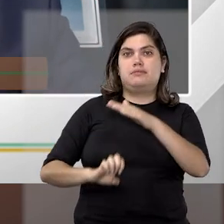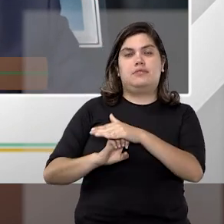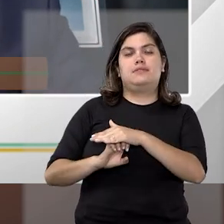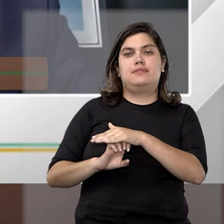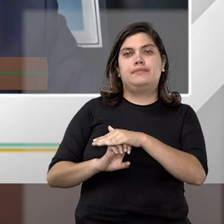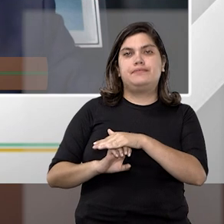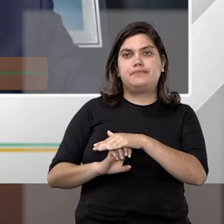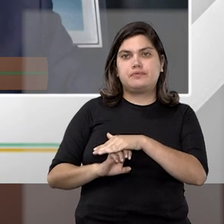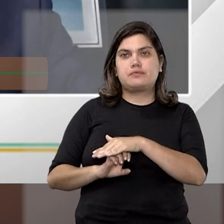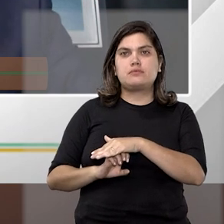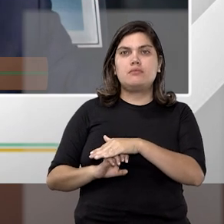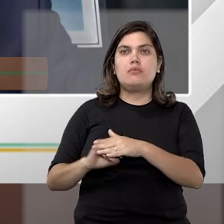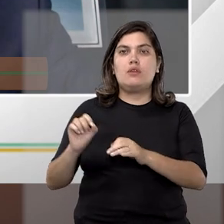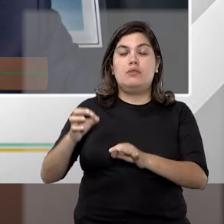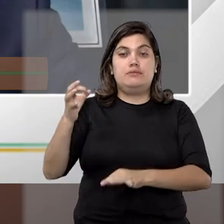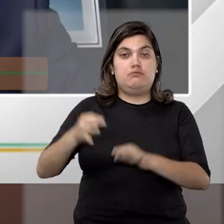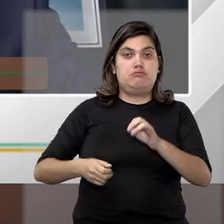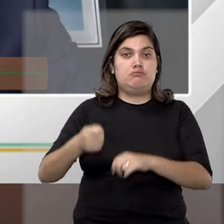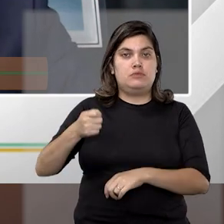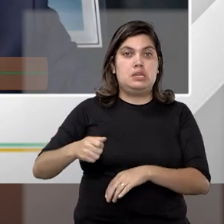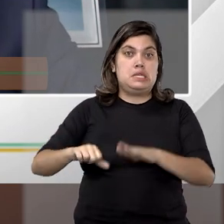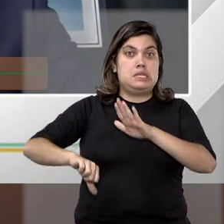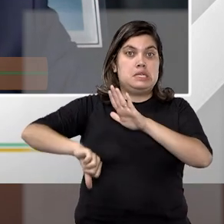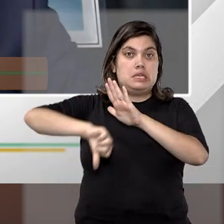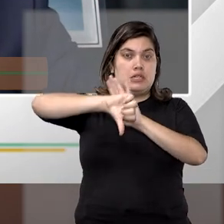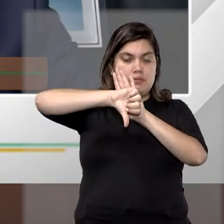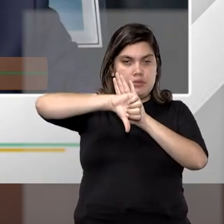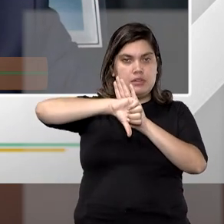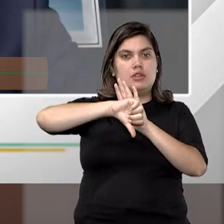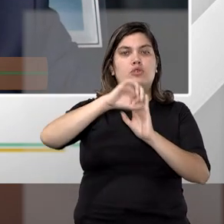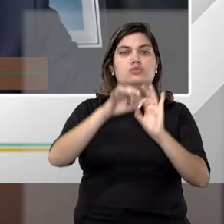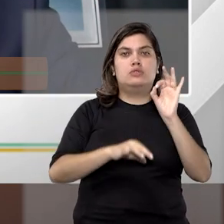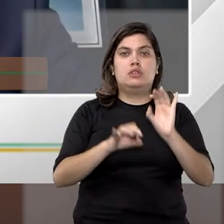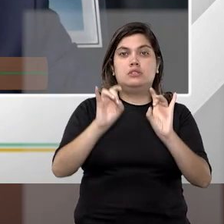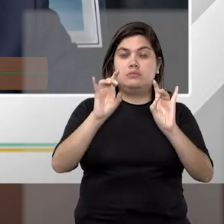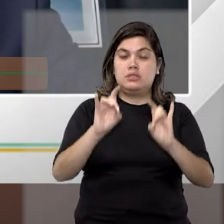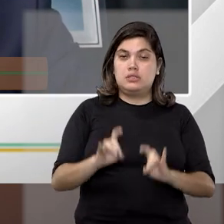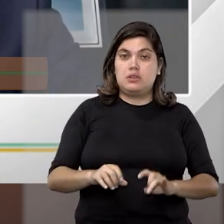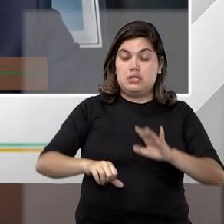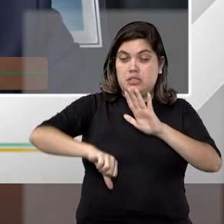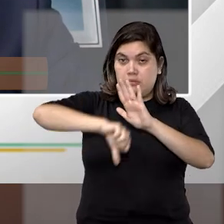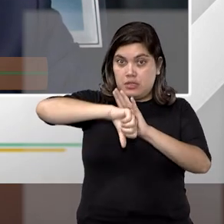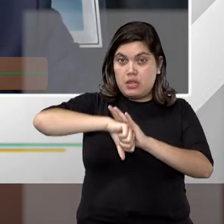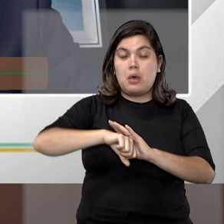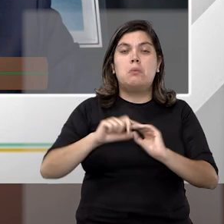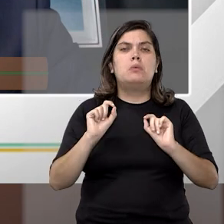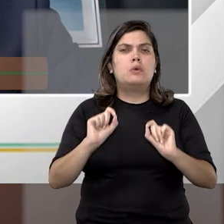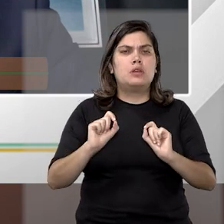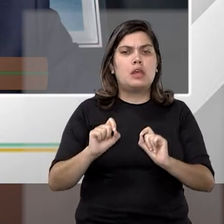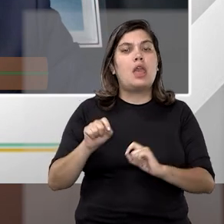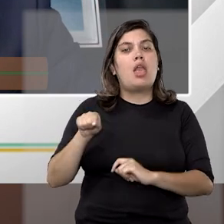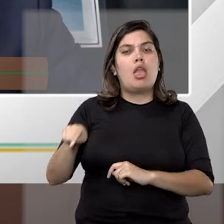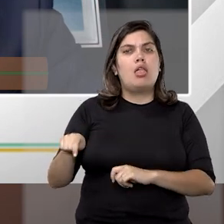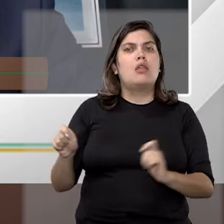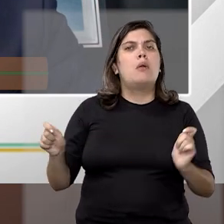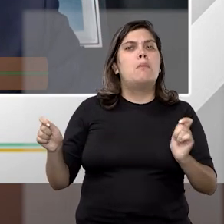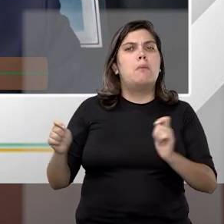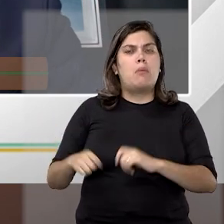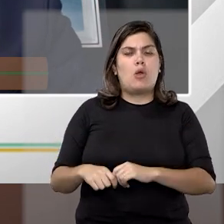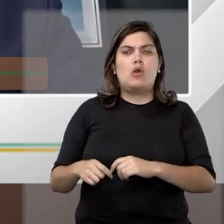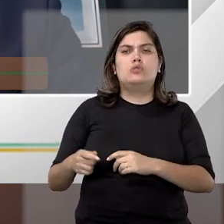empresa o dono da empresa para uma audiência criminal nos usado Especial Criminal para que